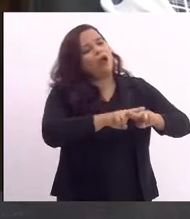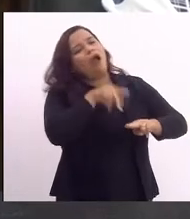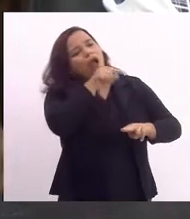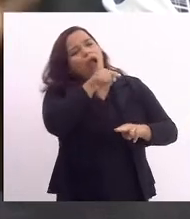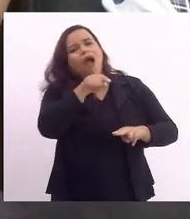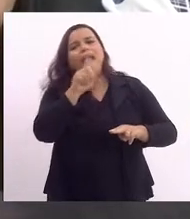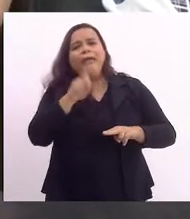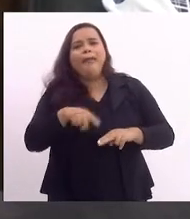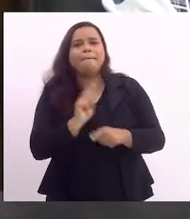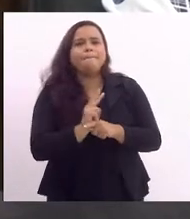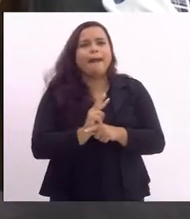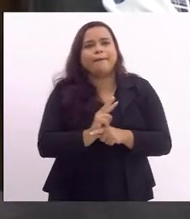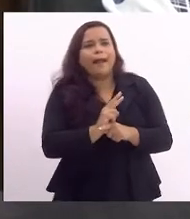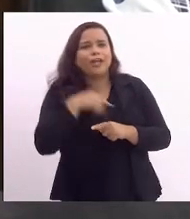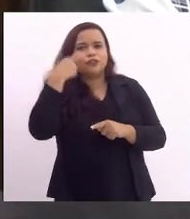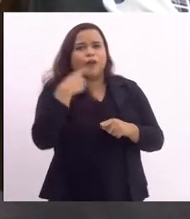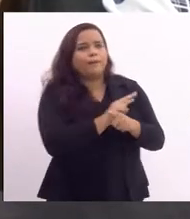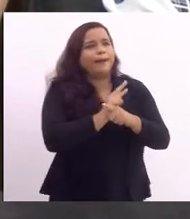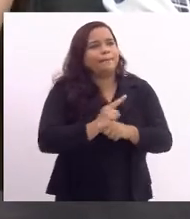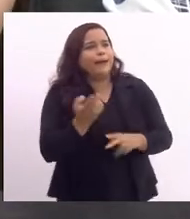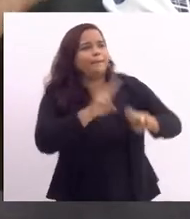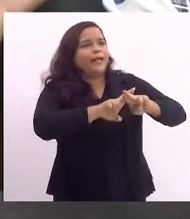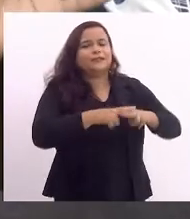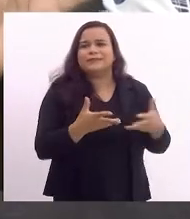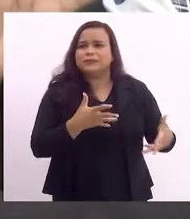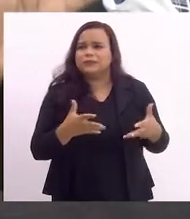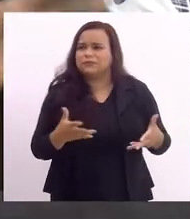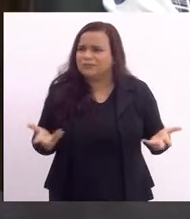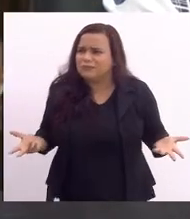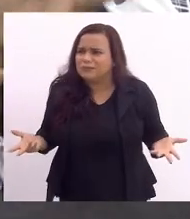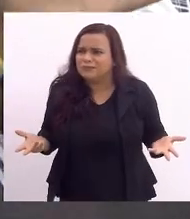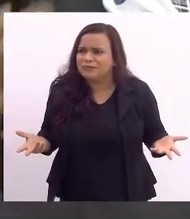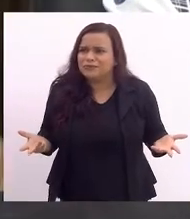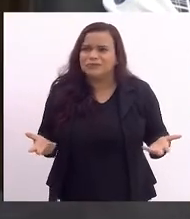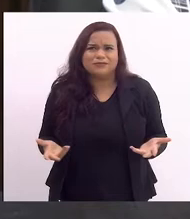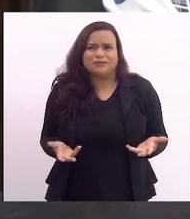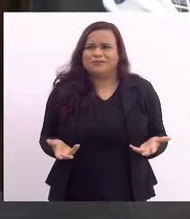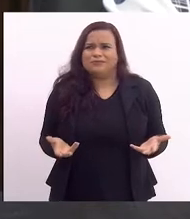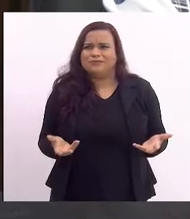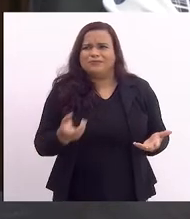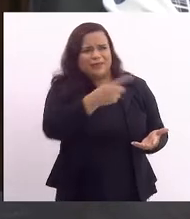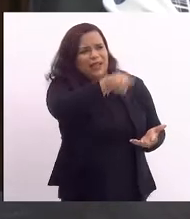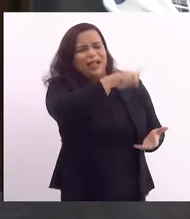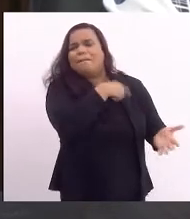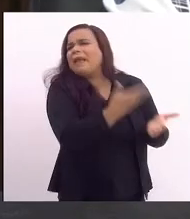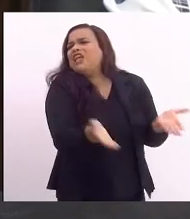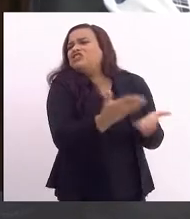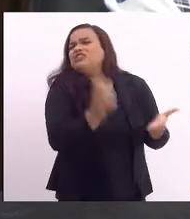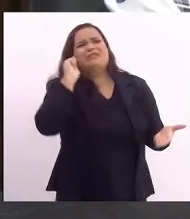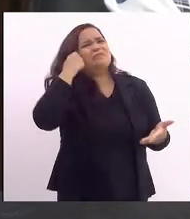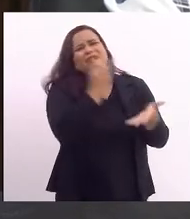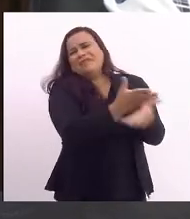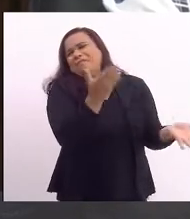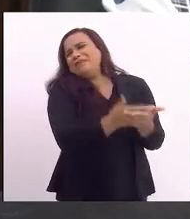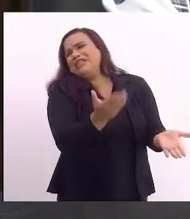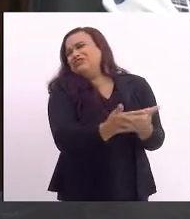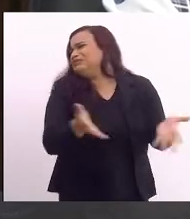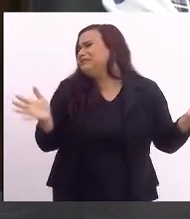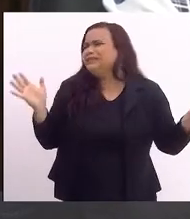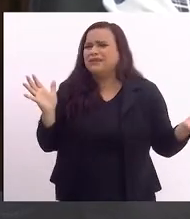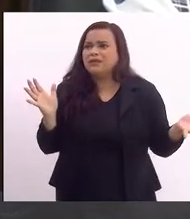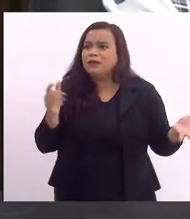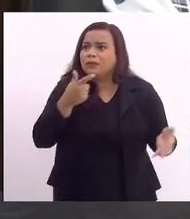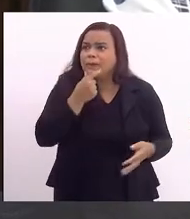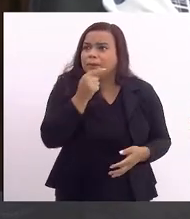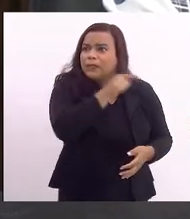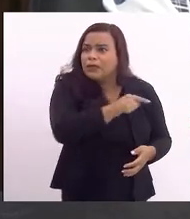cadeia? Não tem nada que a gente possa fazer mais, né, e melhor, porque esses daí são os perdidos. E esse menino não estava alcançando